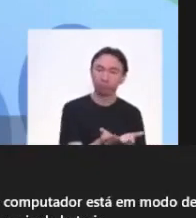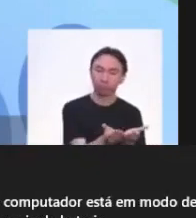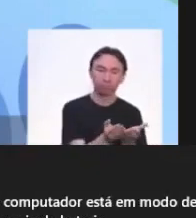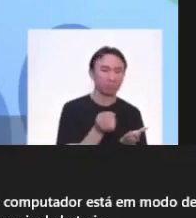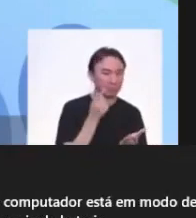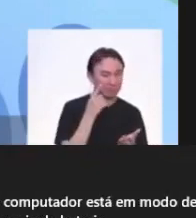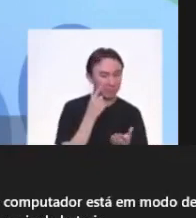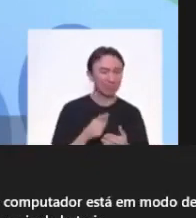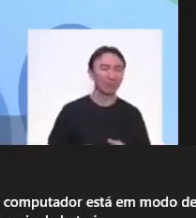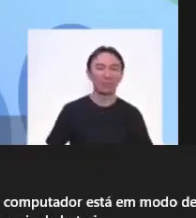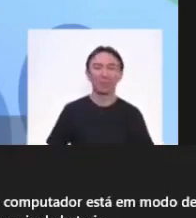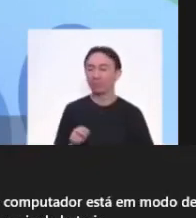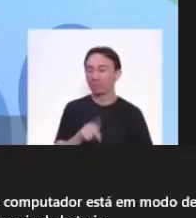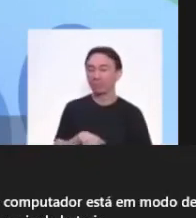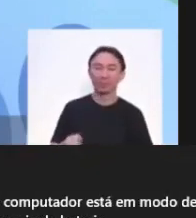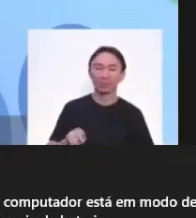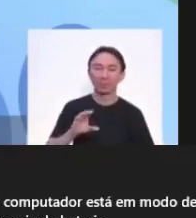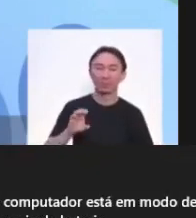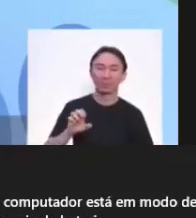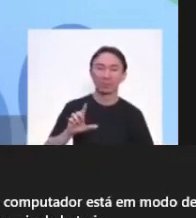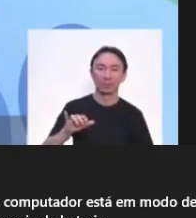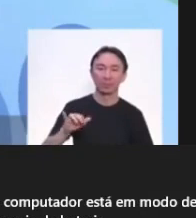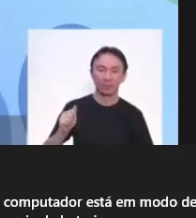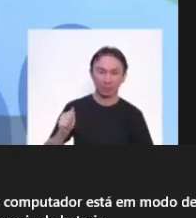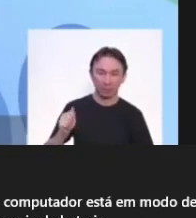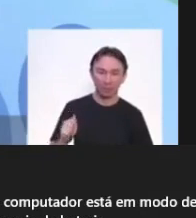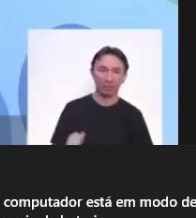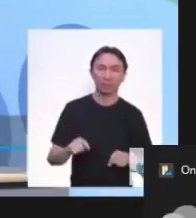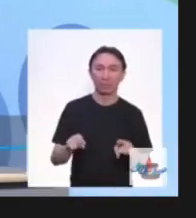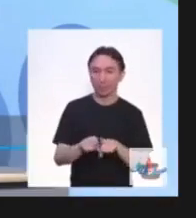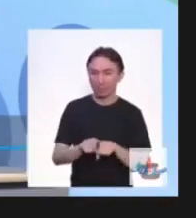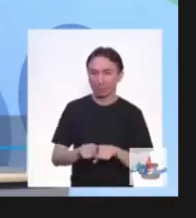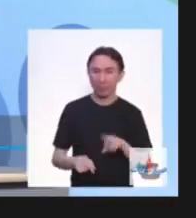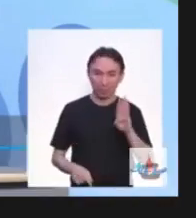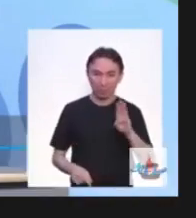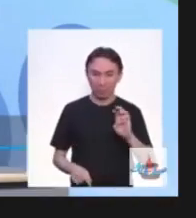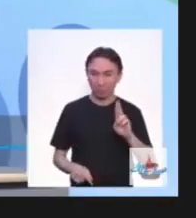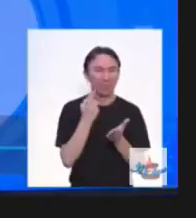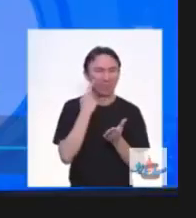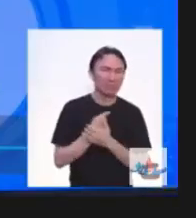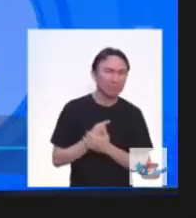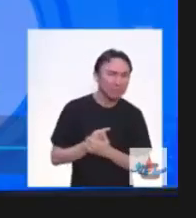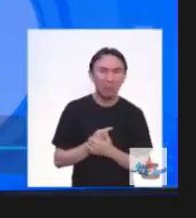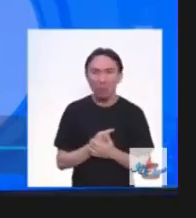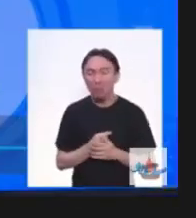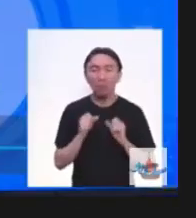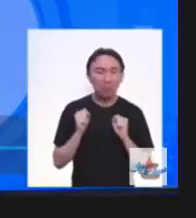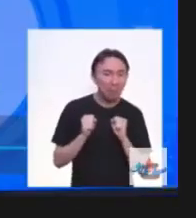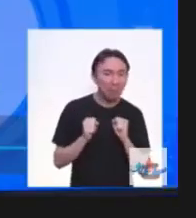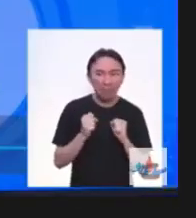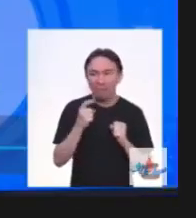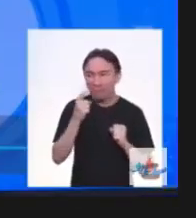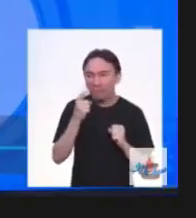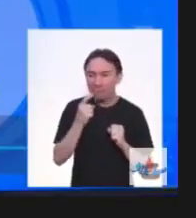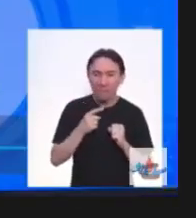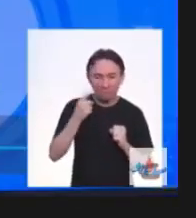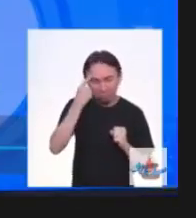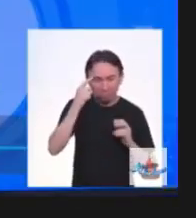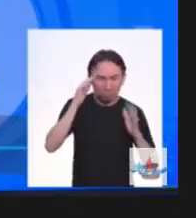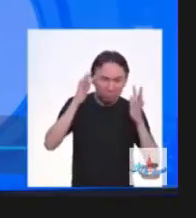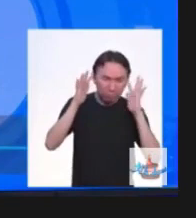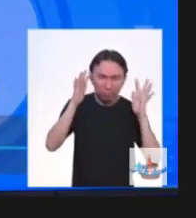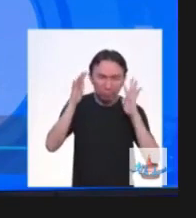escola Afonso Pena. O Bruno respondeu navios. Bom, eu vou pedir para o pessoal de